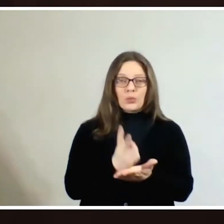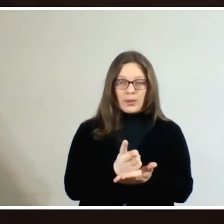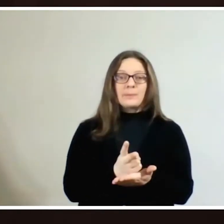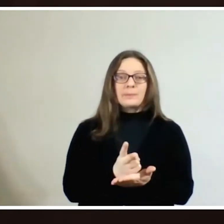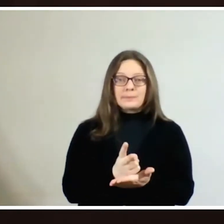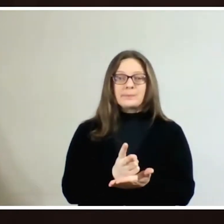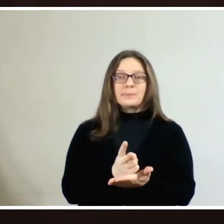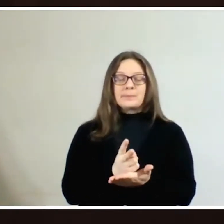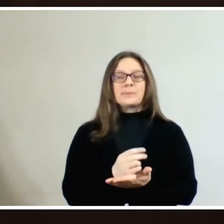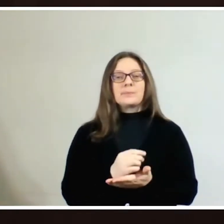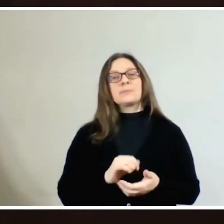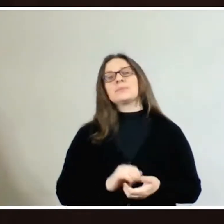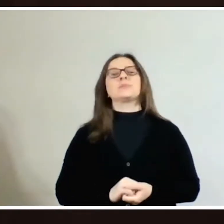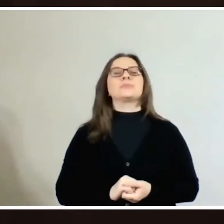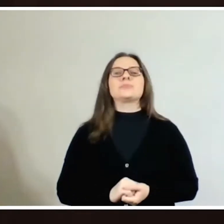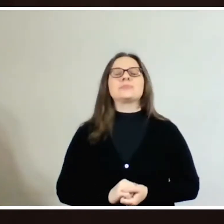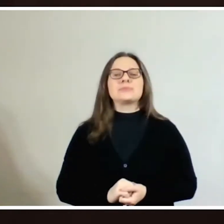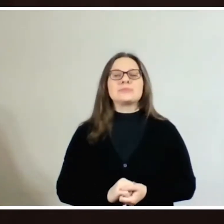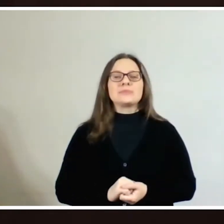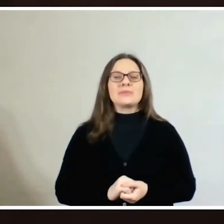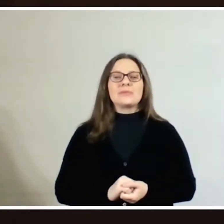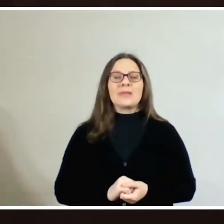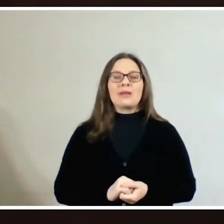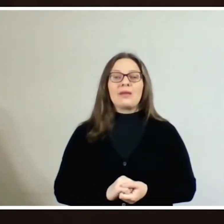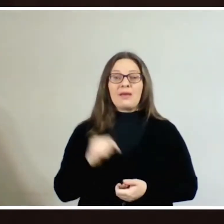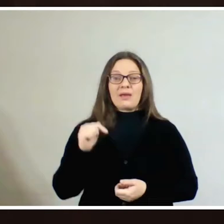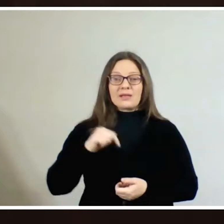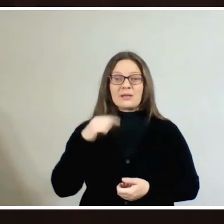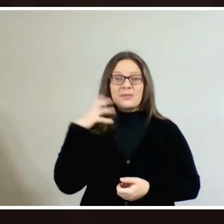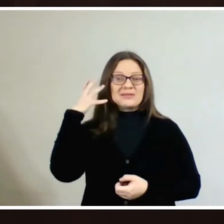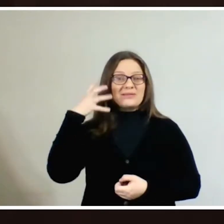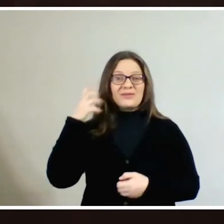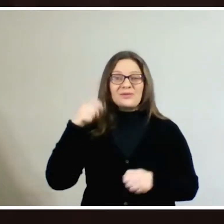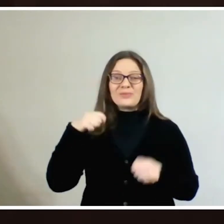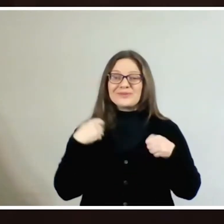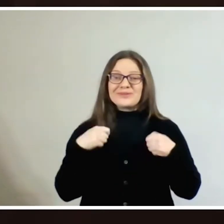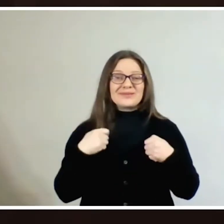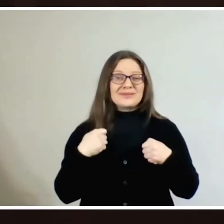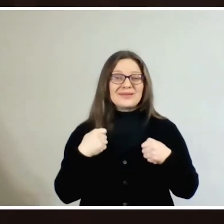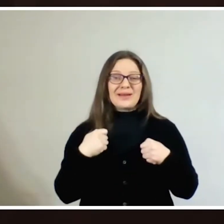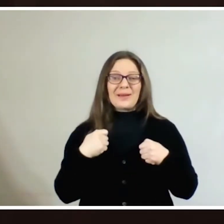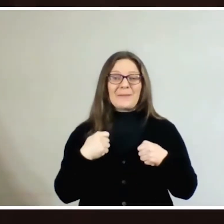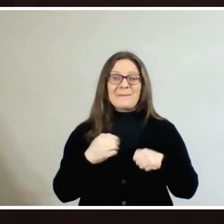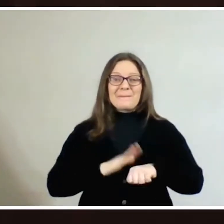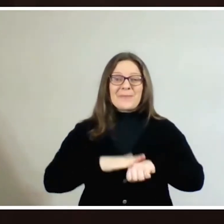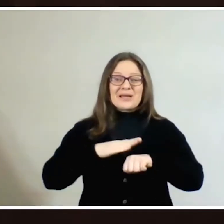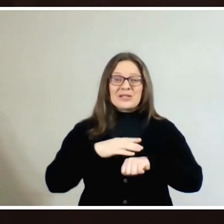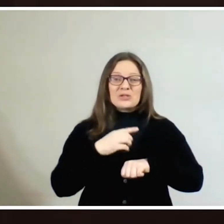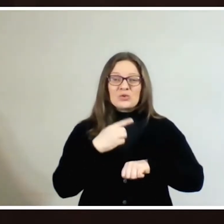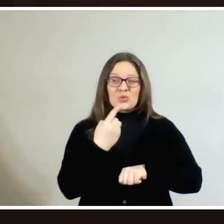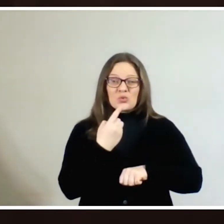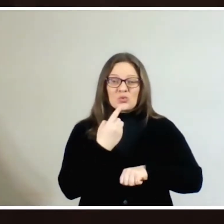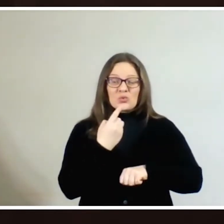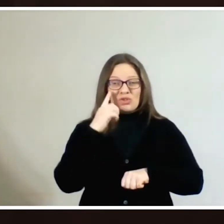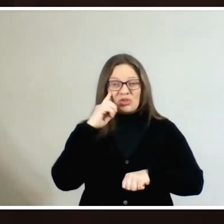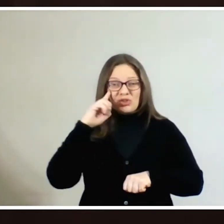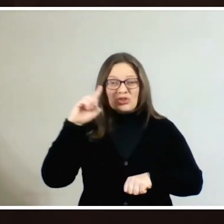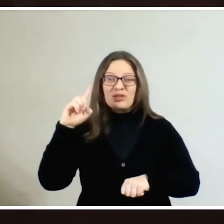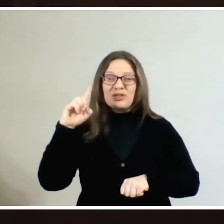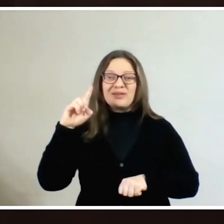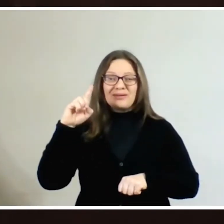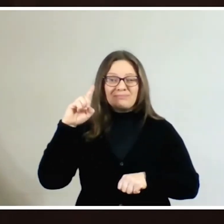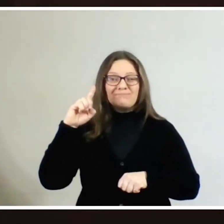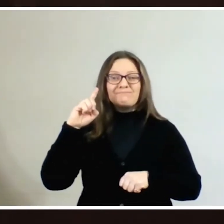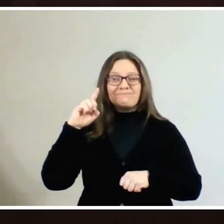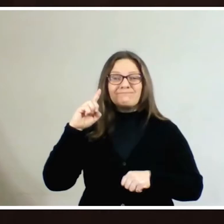nesta reunião, nesta mensagem. Vou precisar pelo menos de mais uma, tá? Mas eu quero dizer para